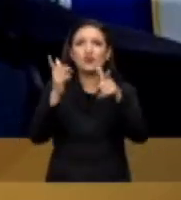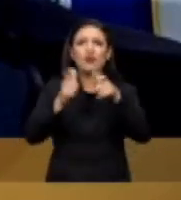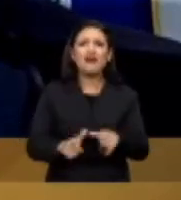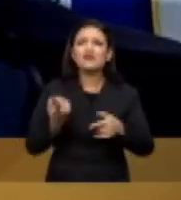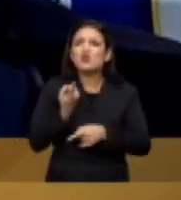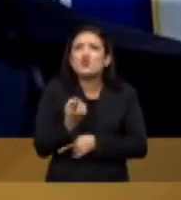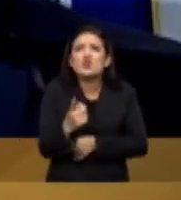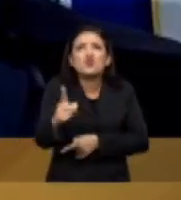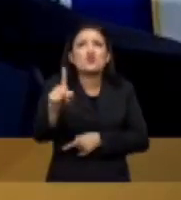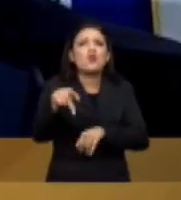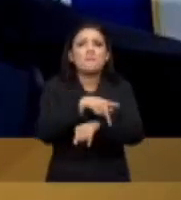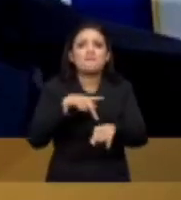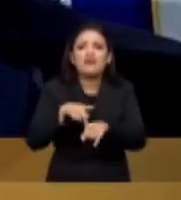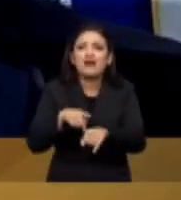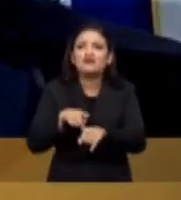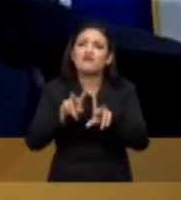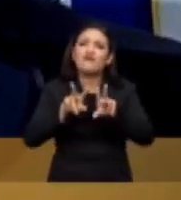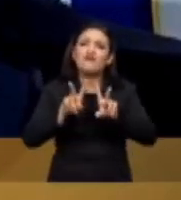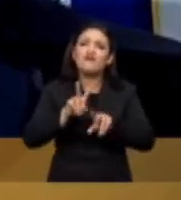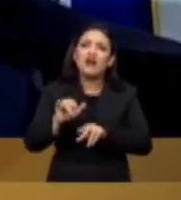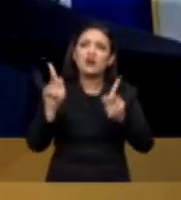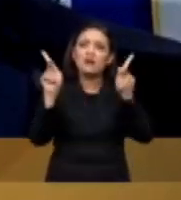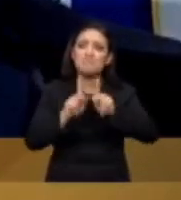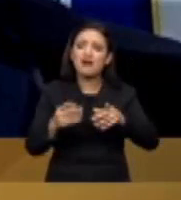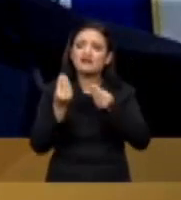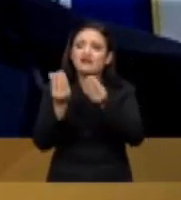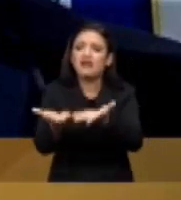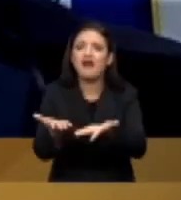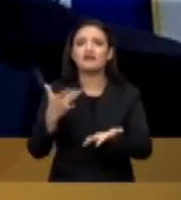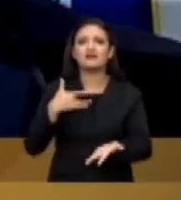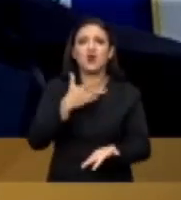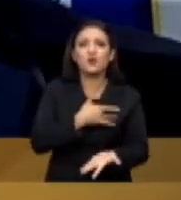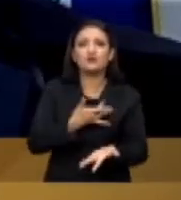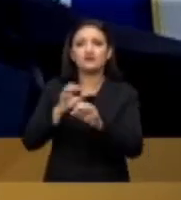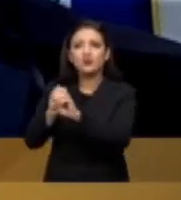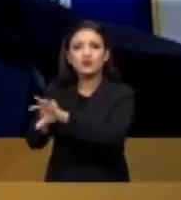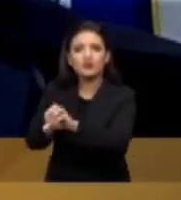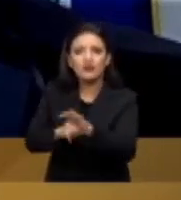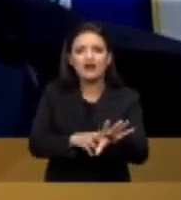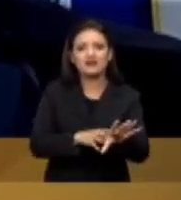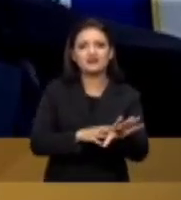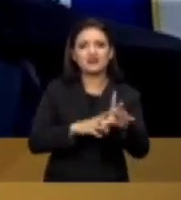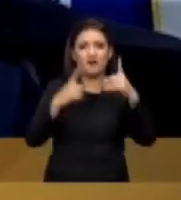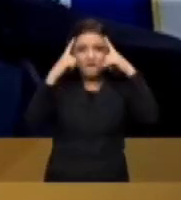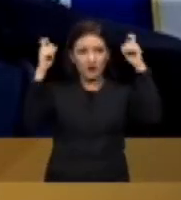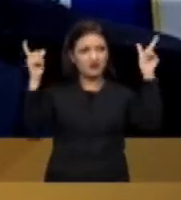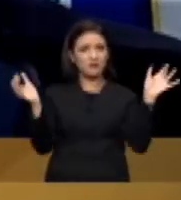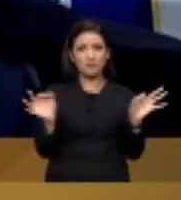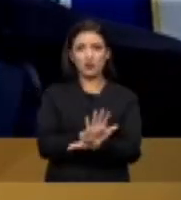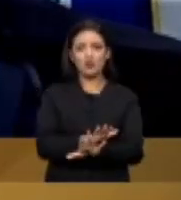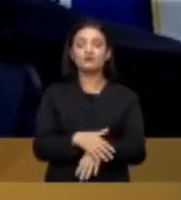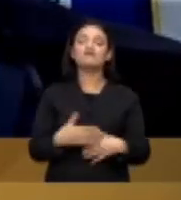país para levar paz, saúde, educação, não violência. Esta